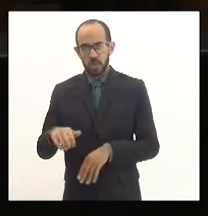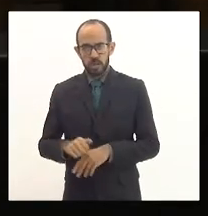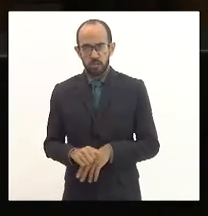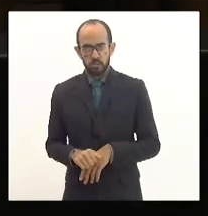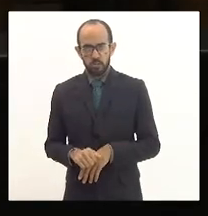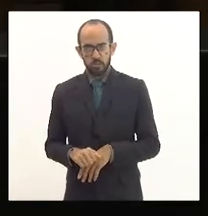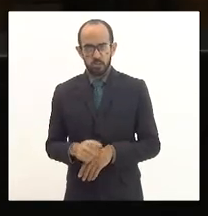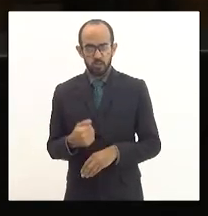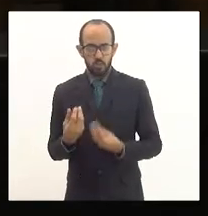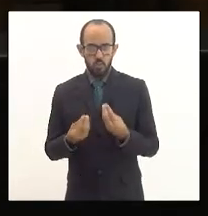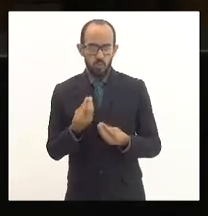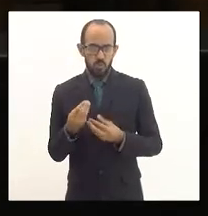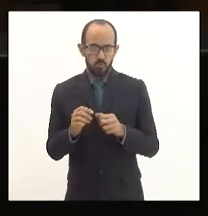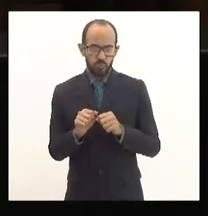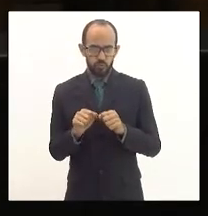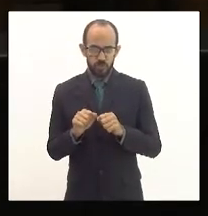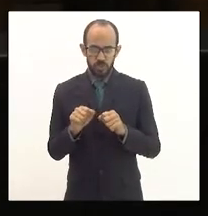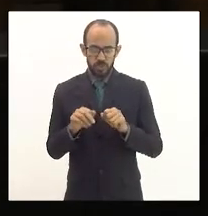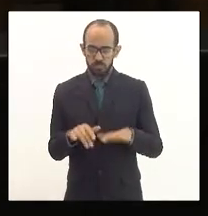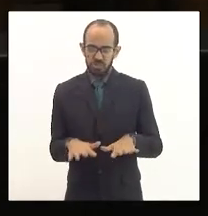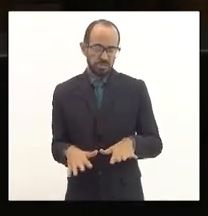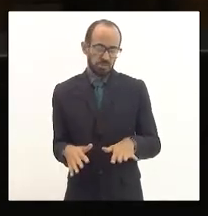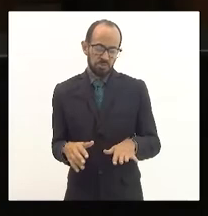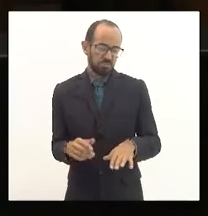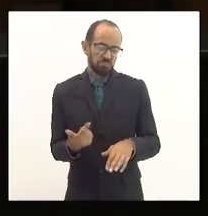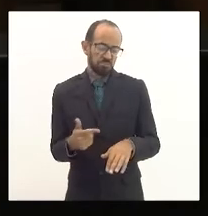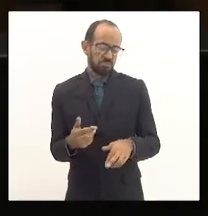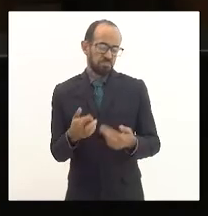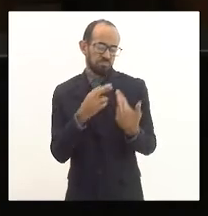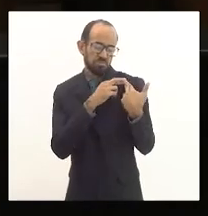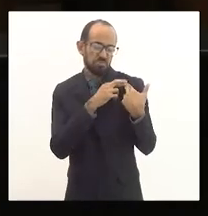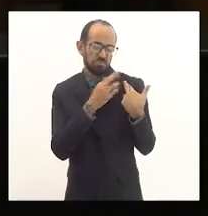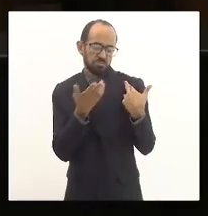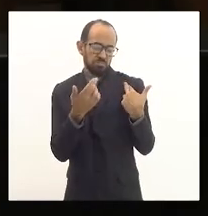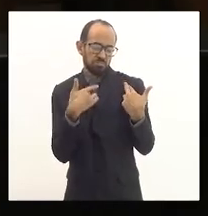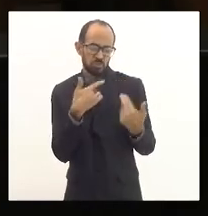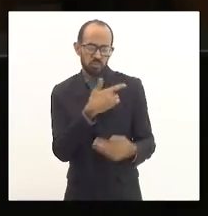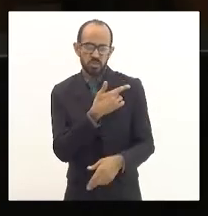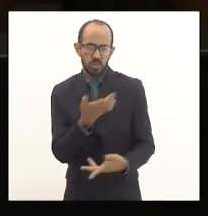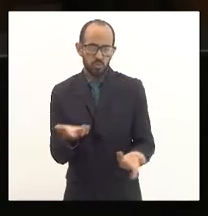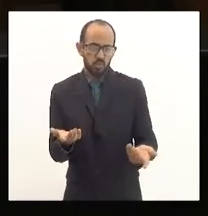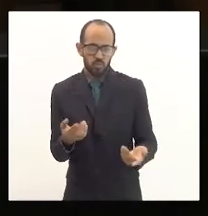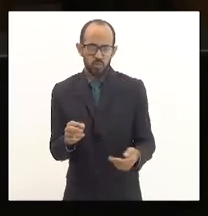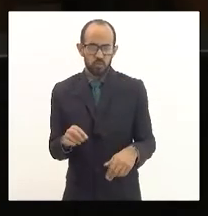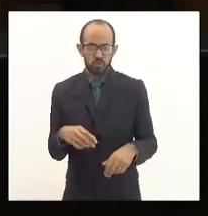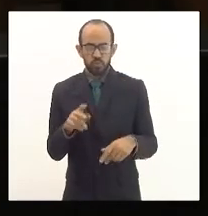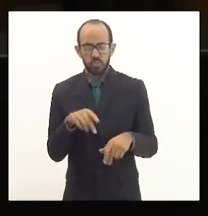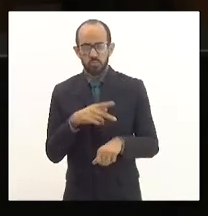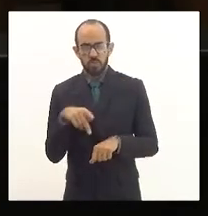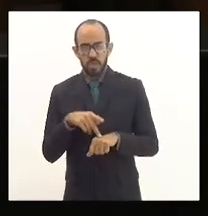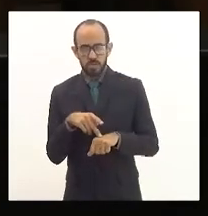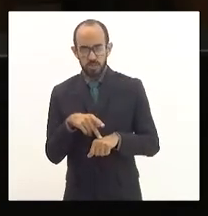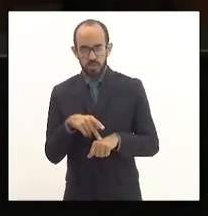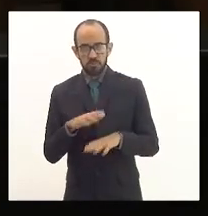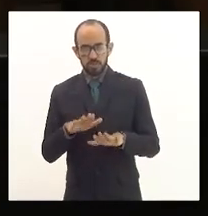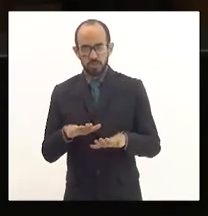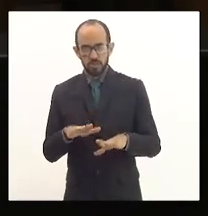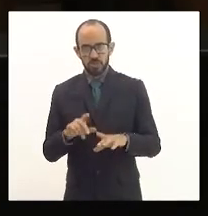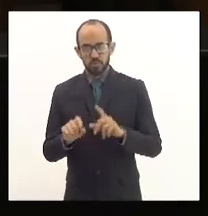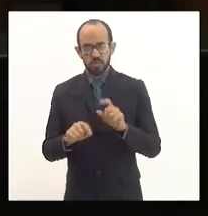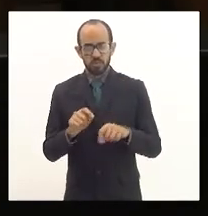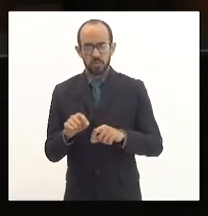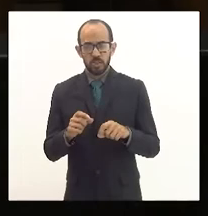tratou a pandemia então não tem responsabilidade nenhuma com a saúde nos no país mas